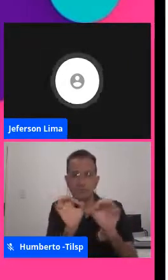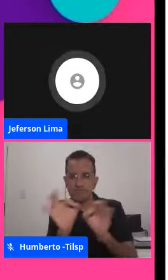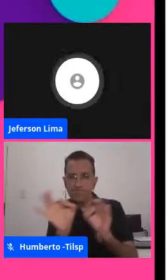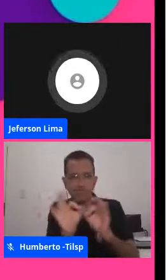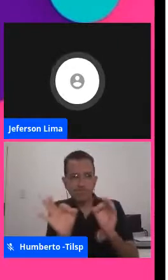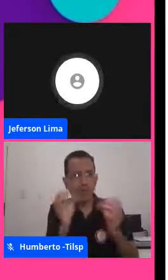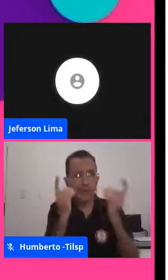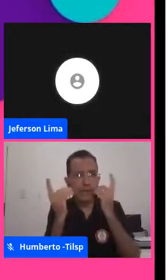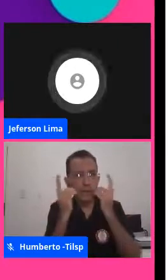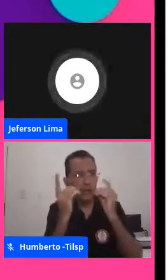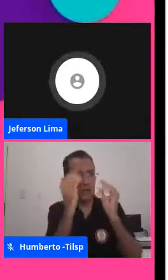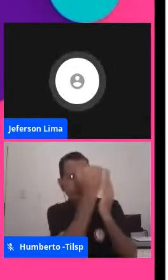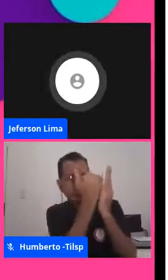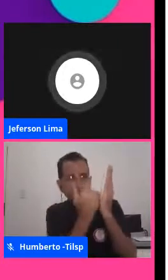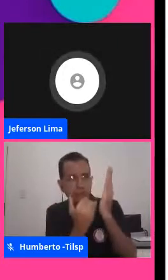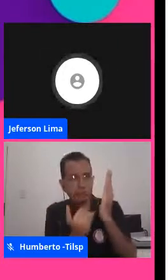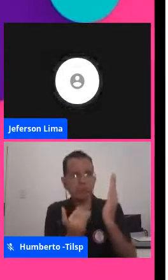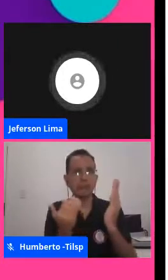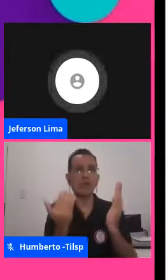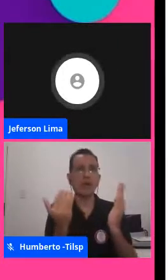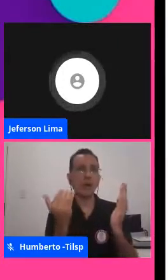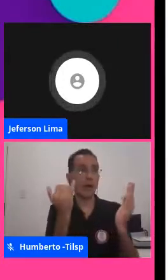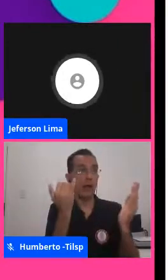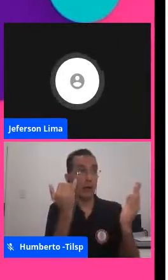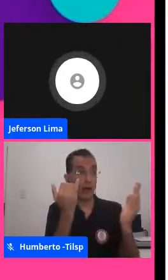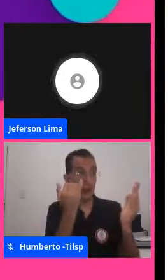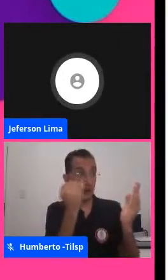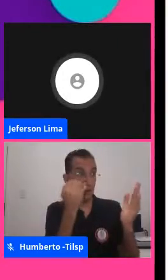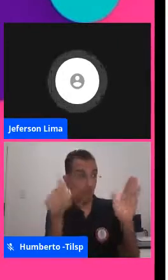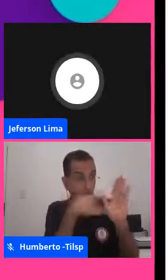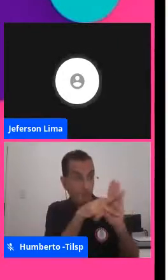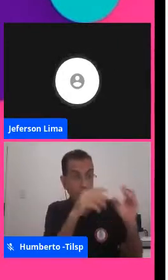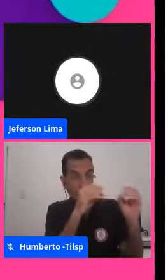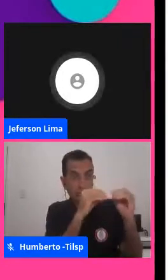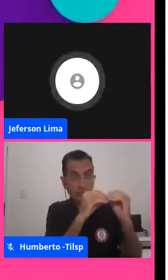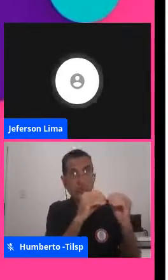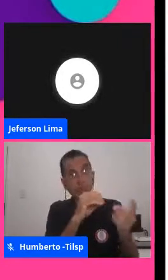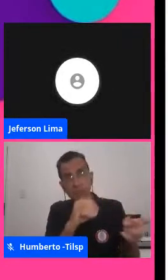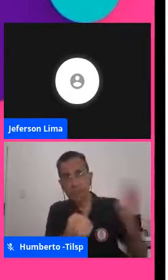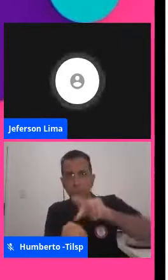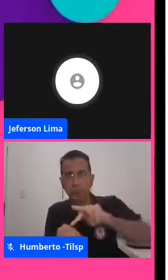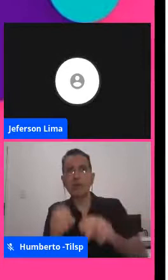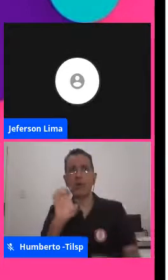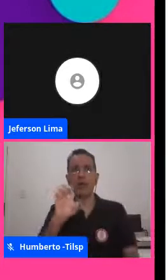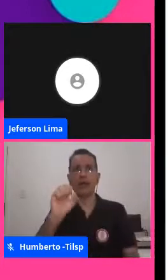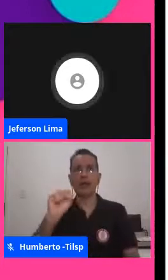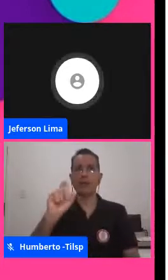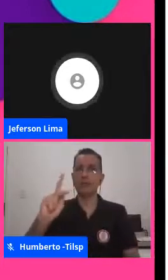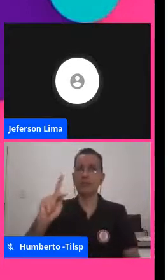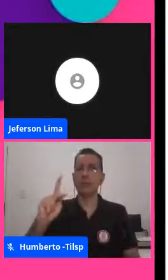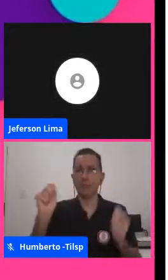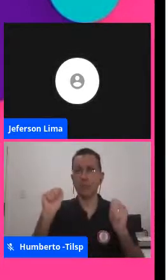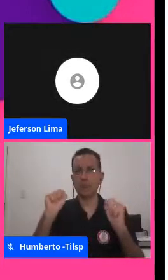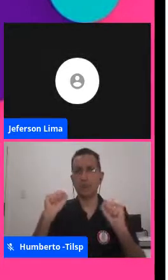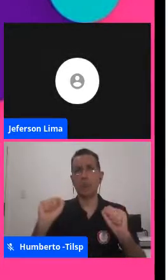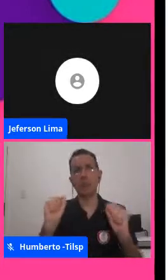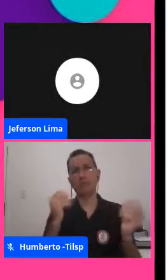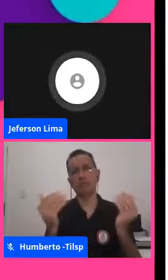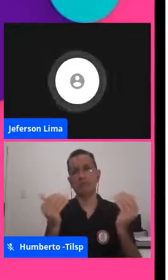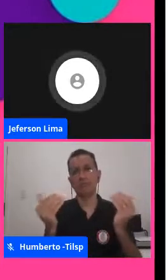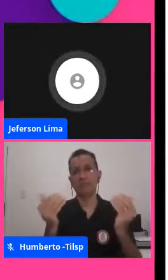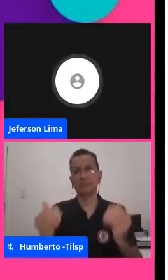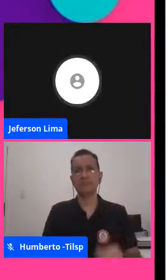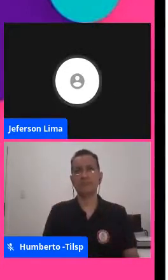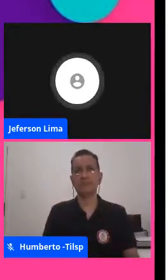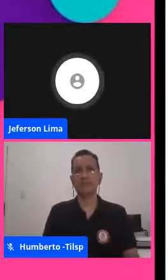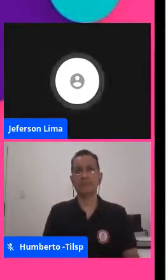eu sei que muitos aí ainda não têm noção, mas a plataforma do Google Cloud tem vários recursos lá, com